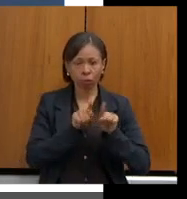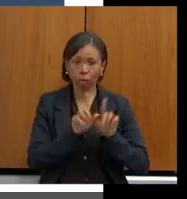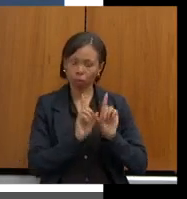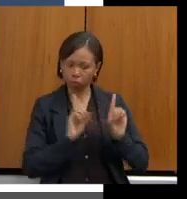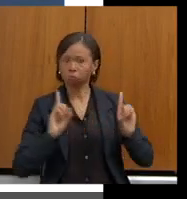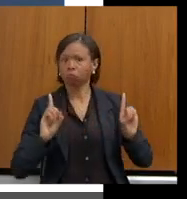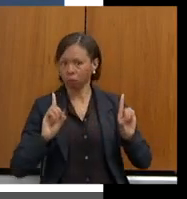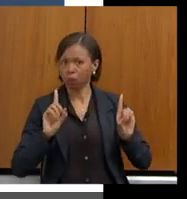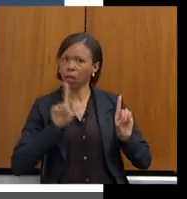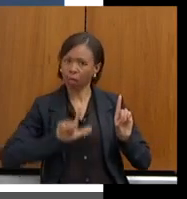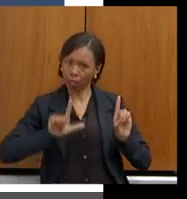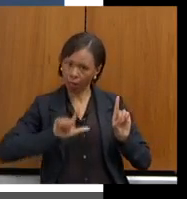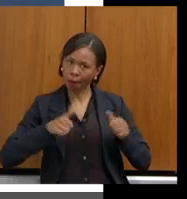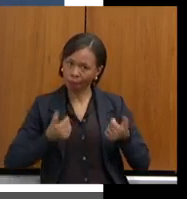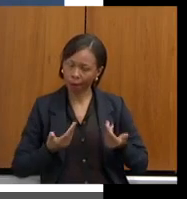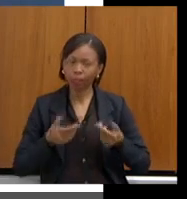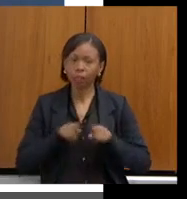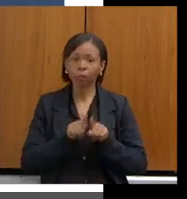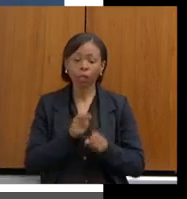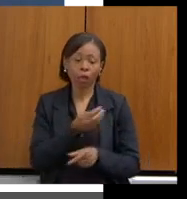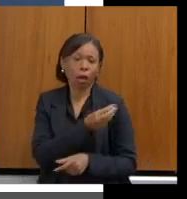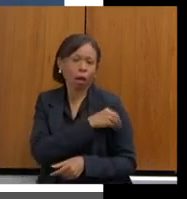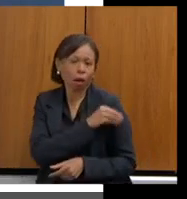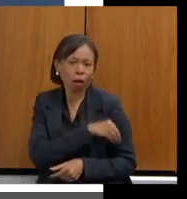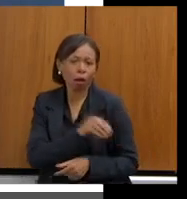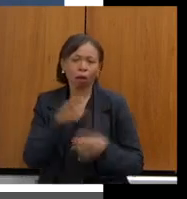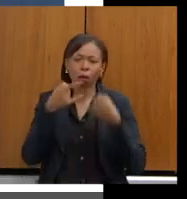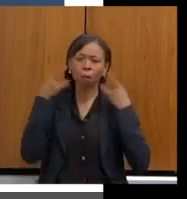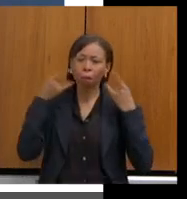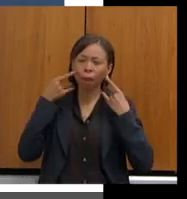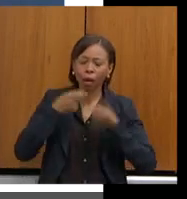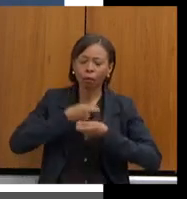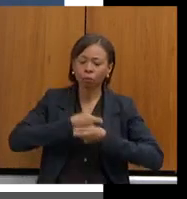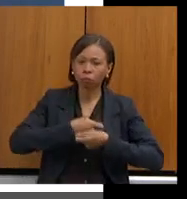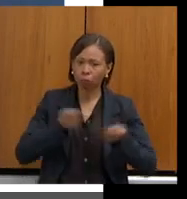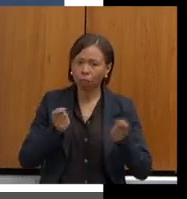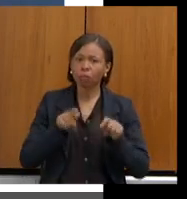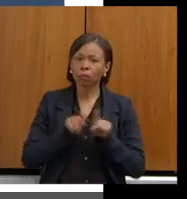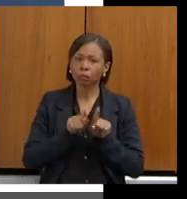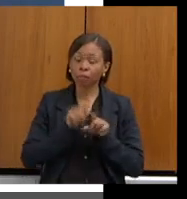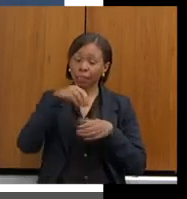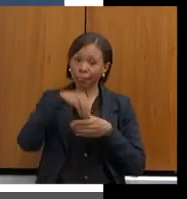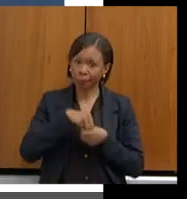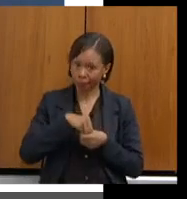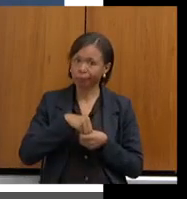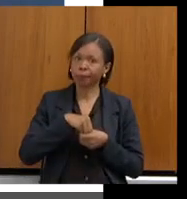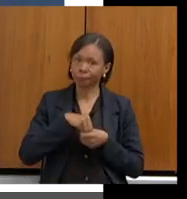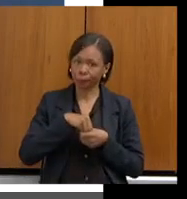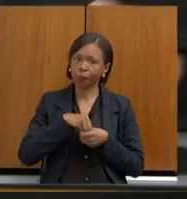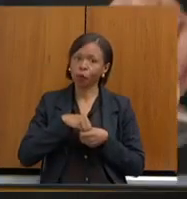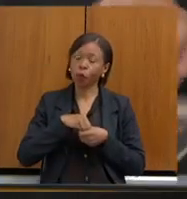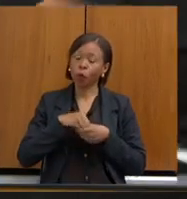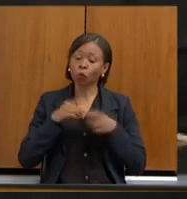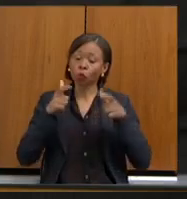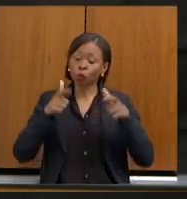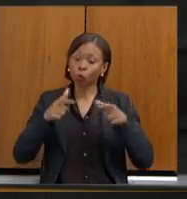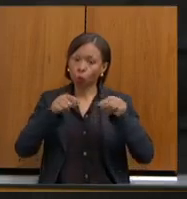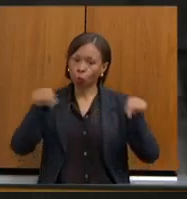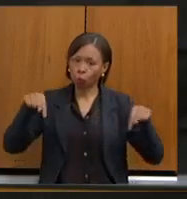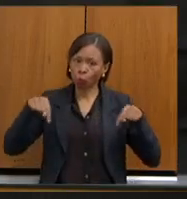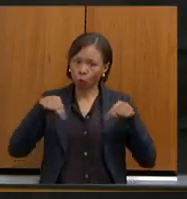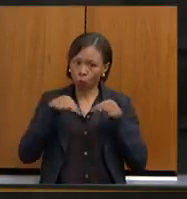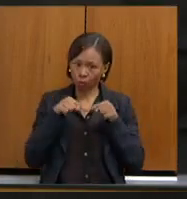distribuição de álcool gel e máscaras de proteção de uso obrigatório no interior e os quartéis